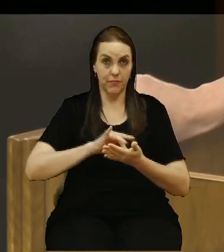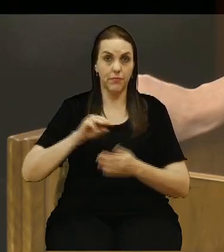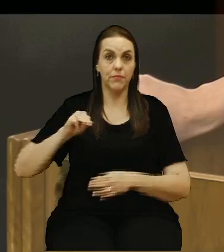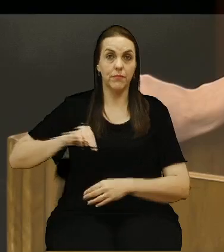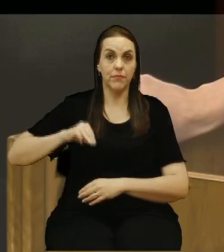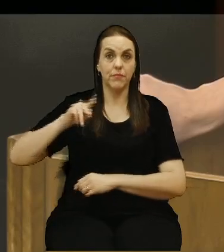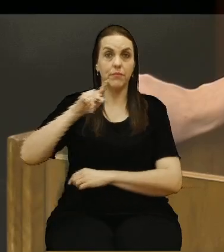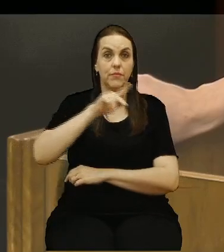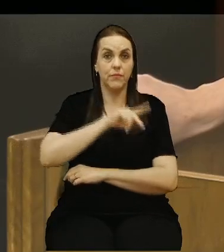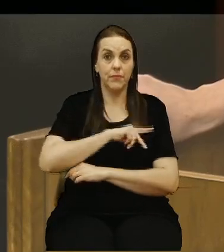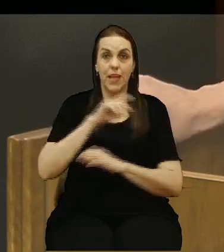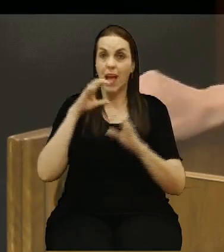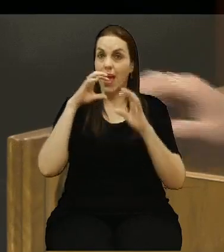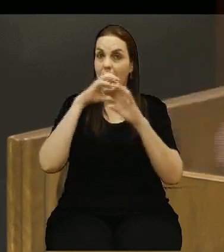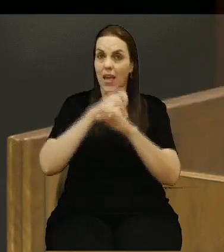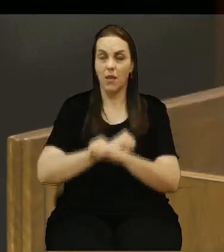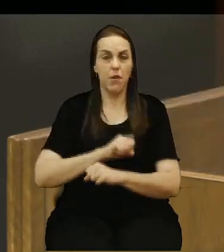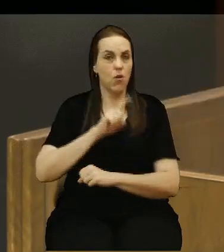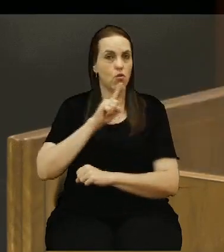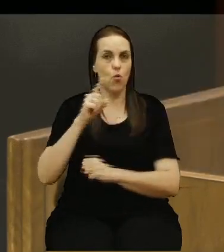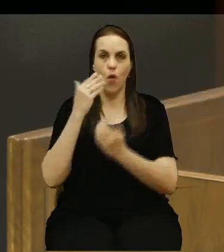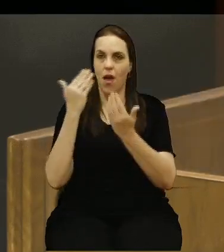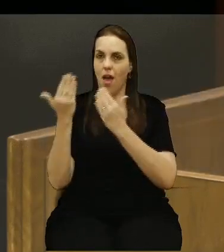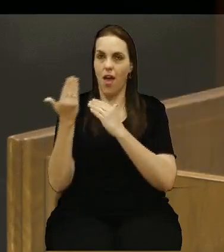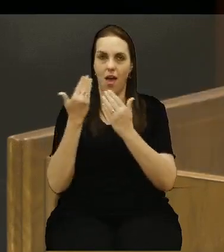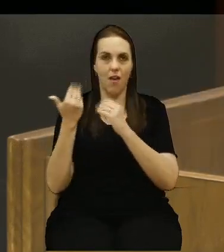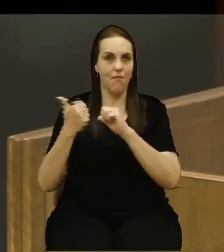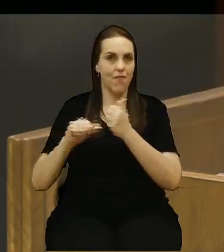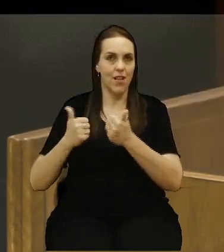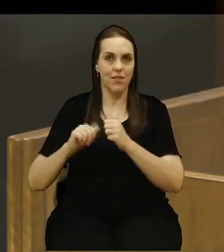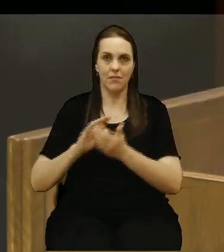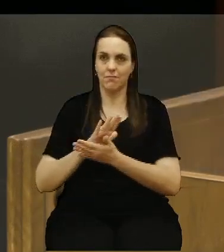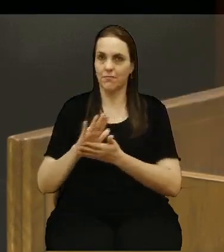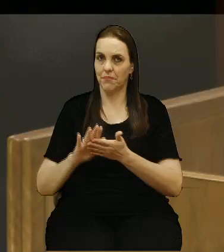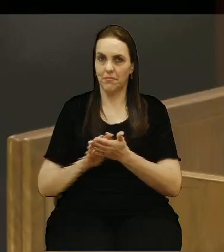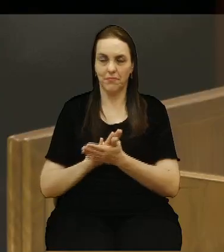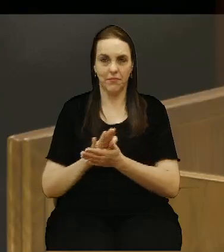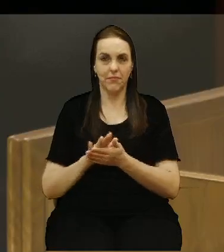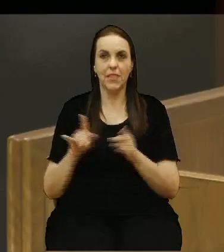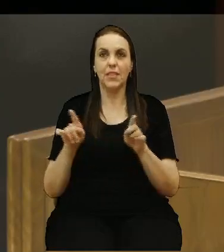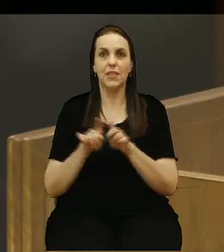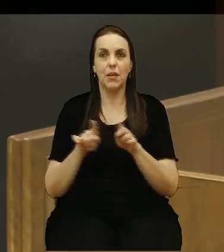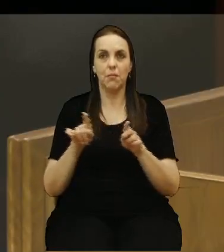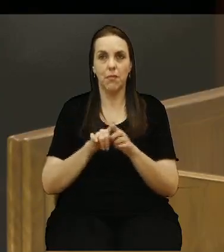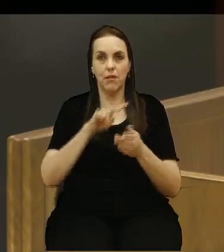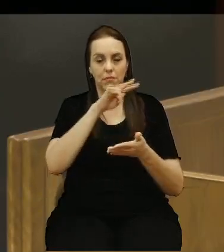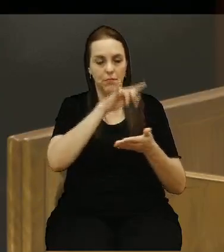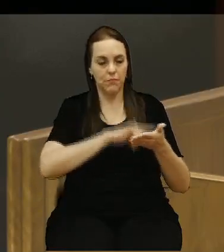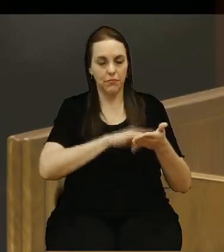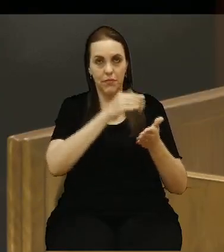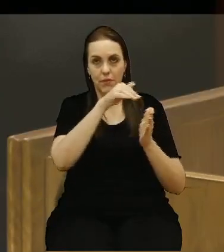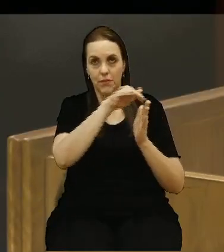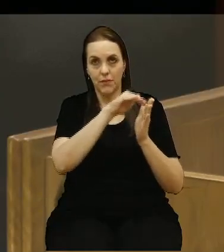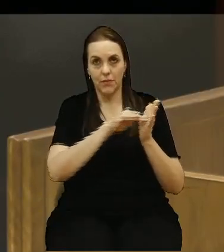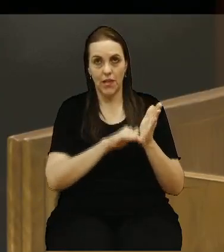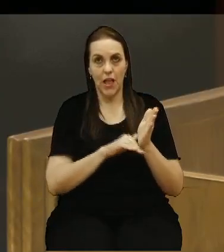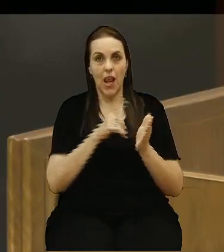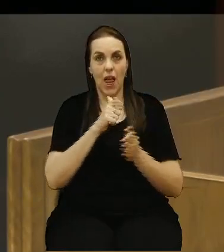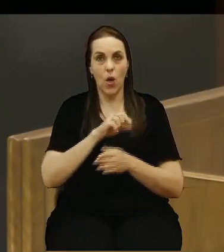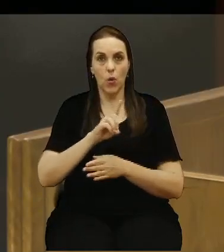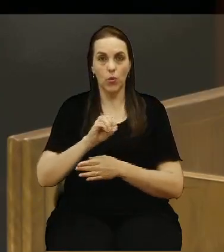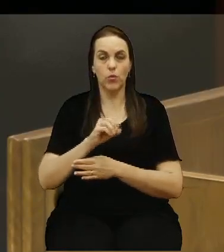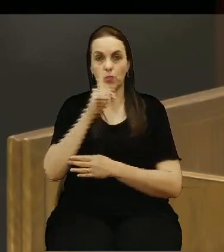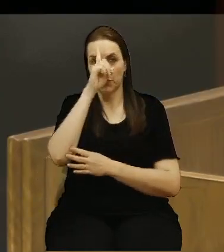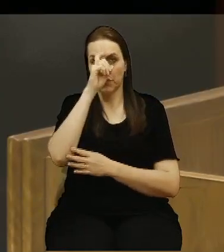Público, o animal não foi avaliado e também contestaria o laudo do Hospital Petlândia,